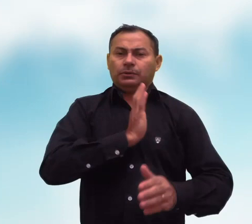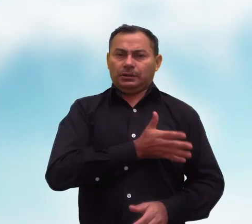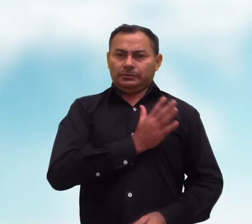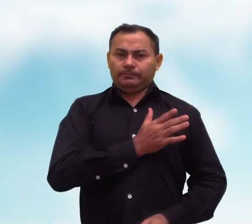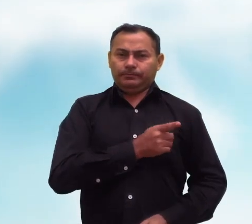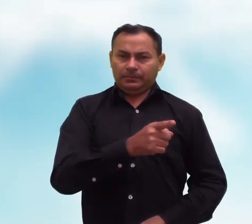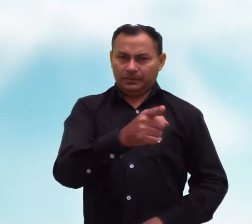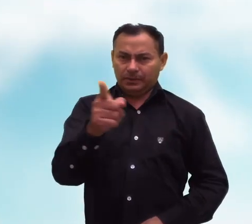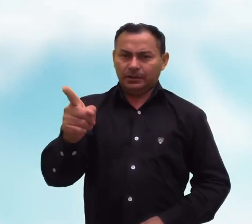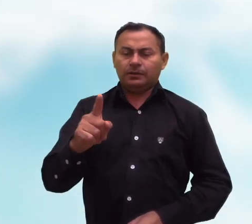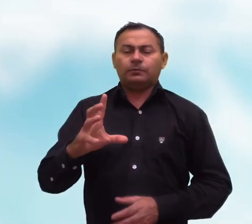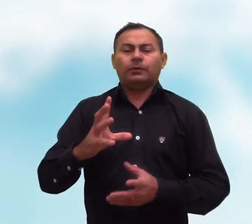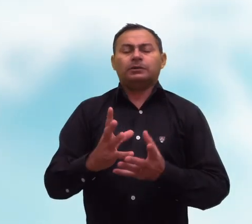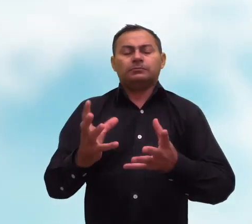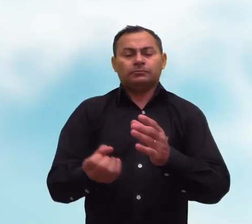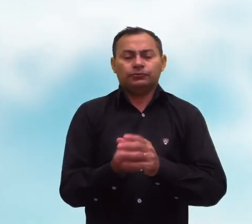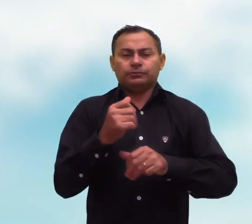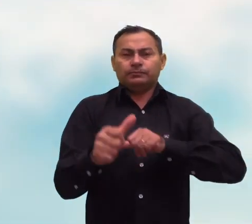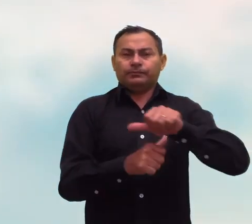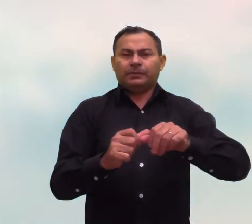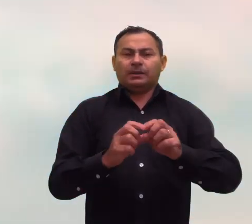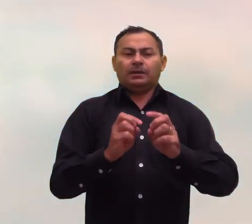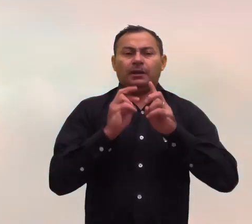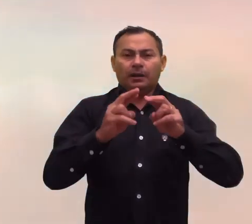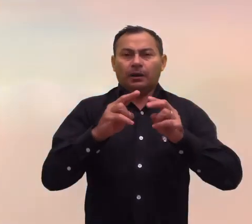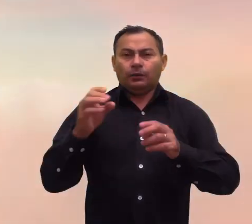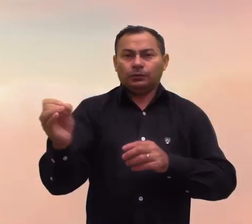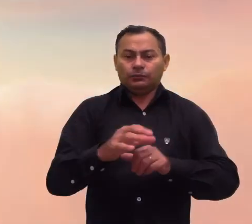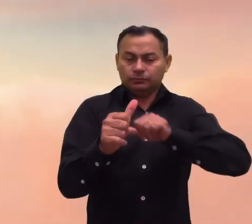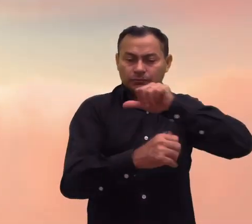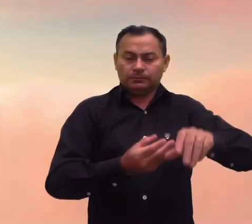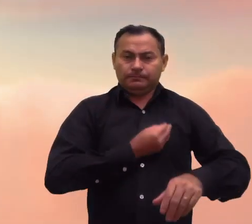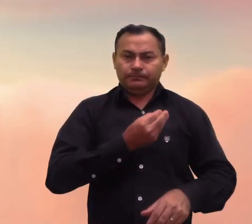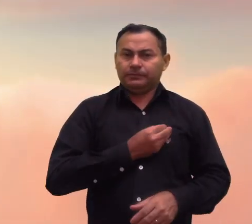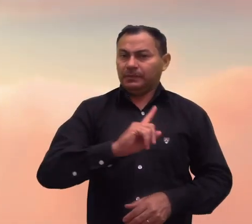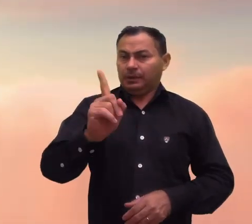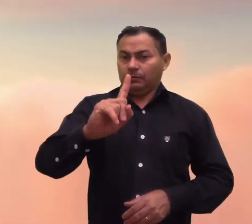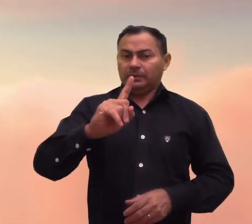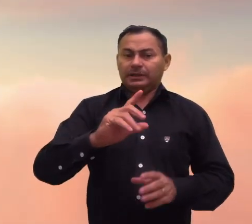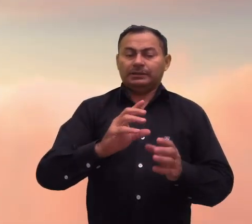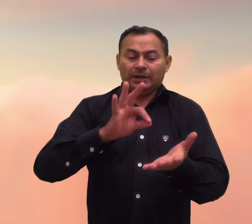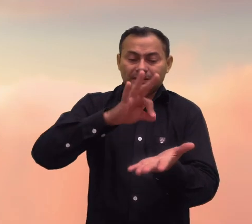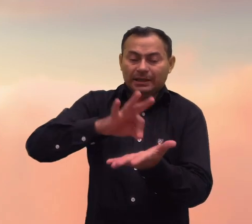todo o coração. Vocês foram regenerados, referindo-se ao novo